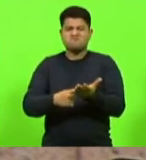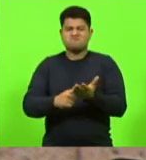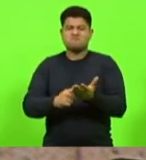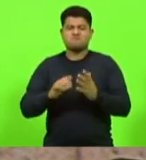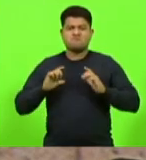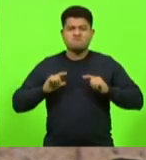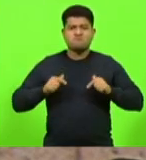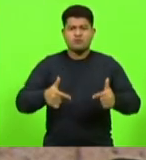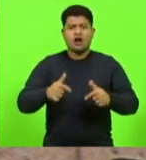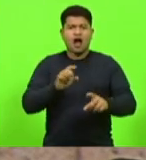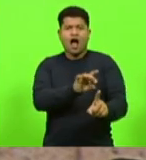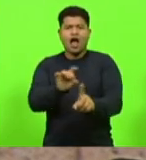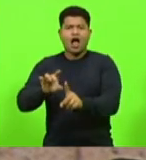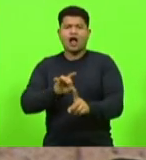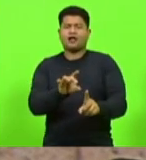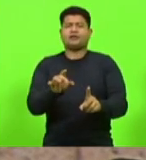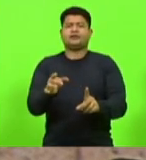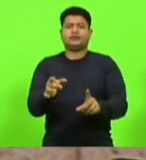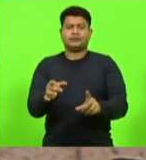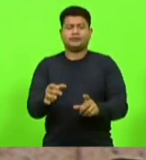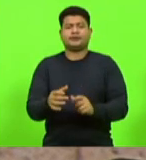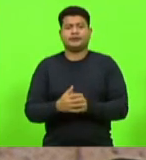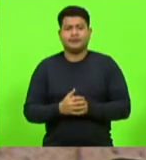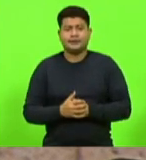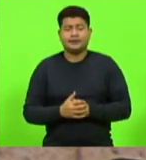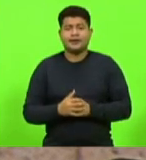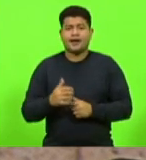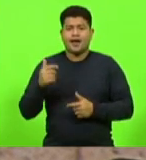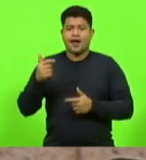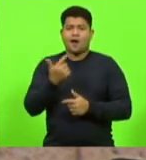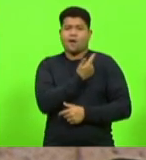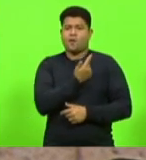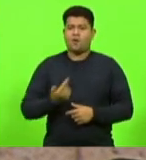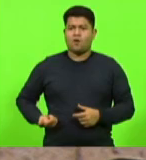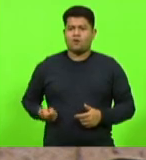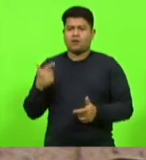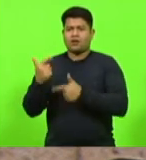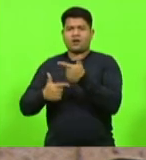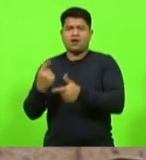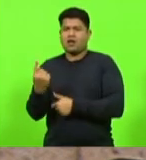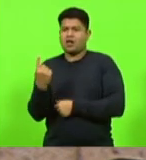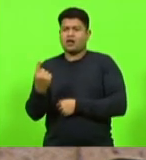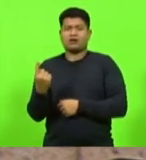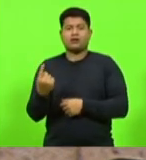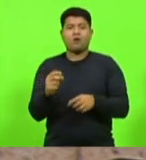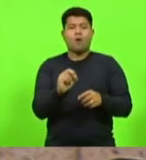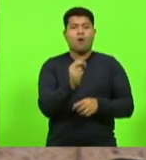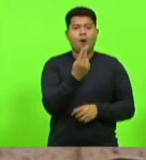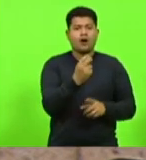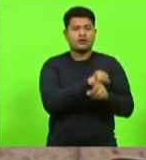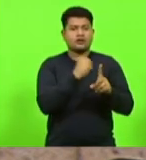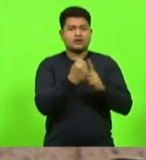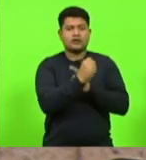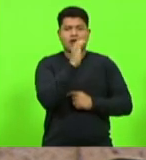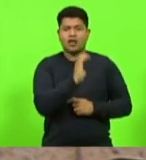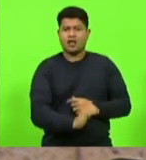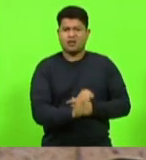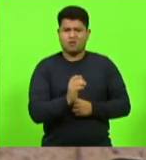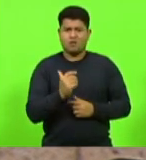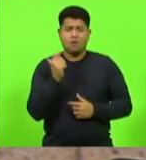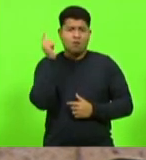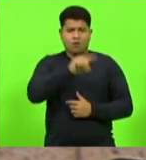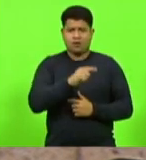sua parte. Né? O Estado não consegue trabalhar sozinho, a sociedade civil não trabalha sozinha. Quando a gente trabalha em conjunto, os